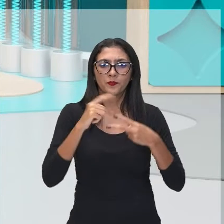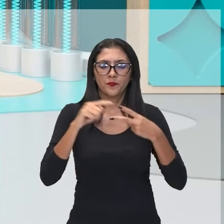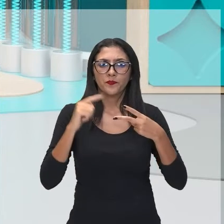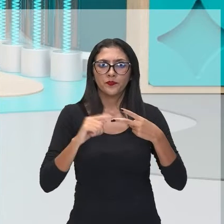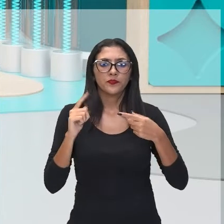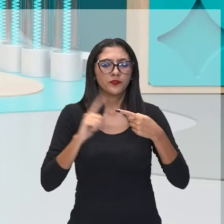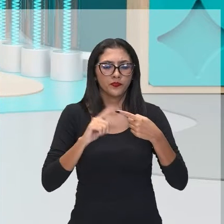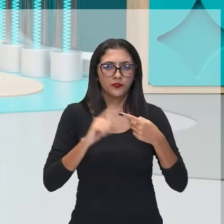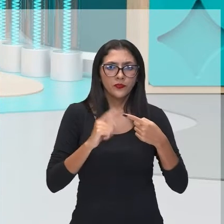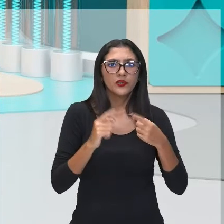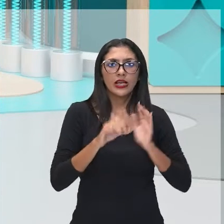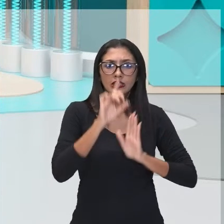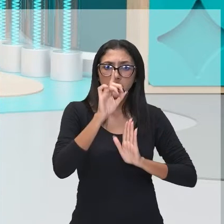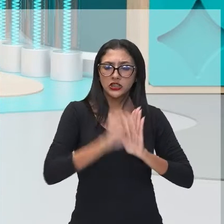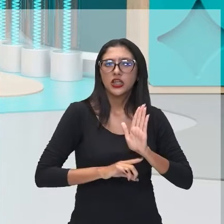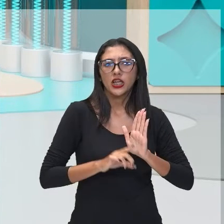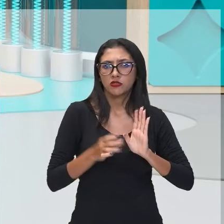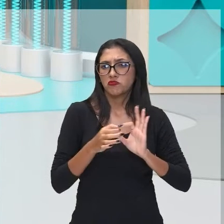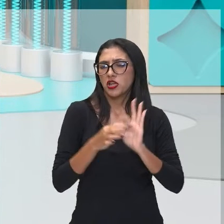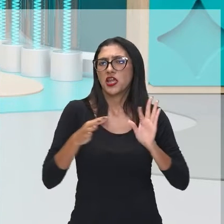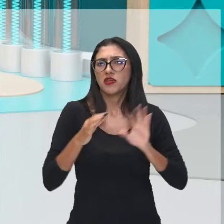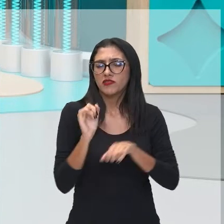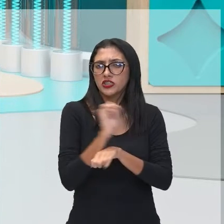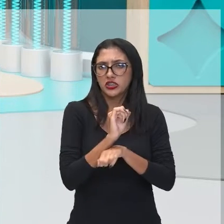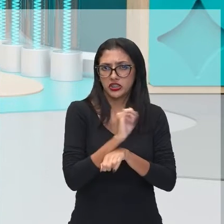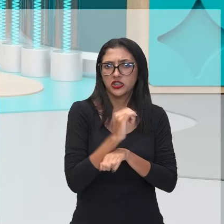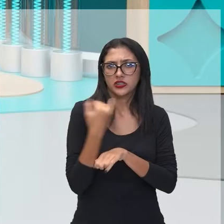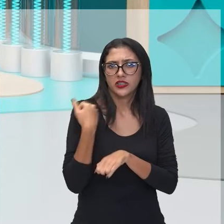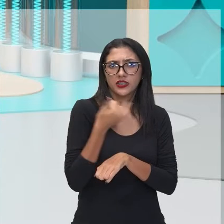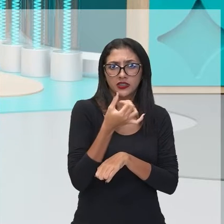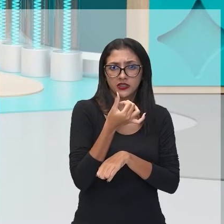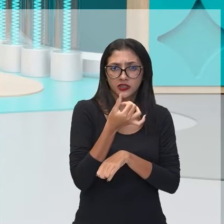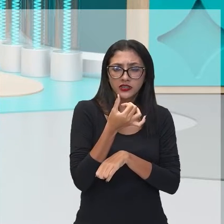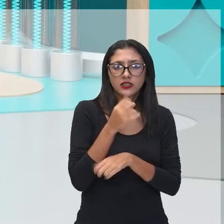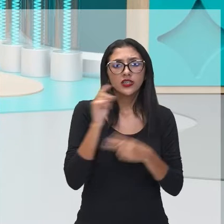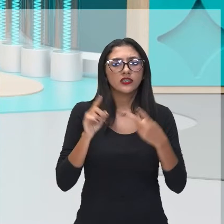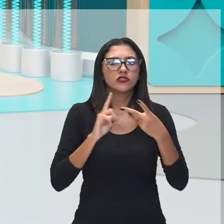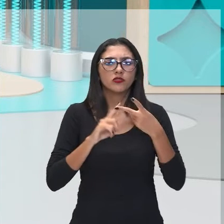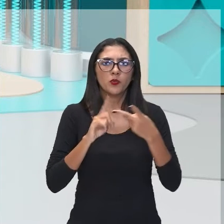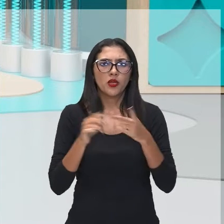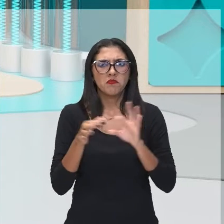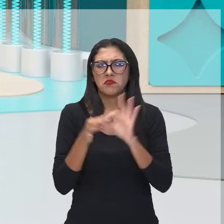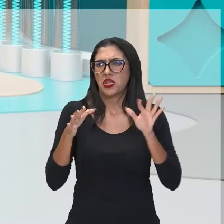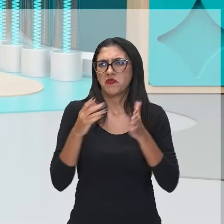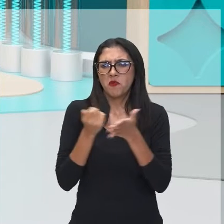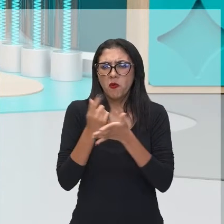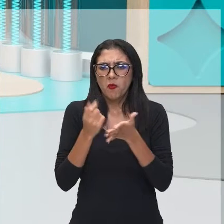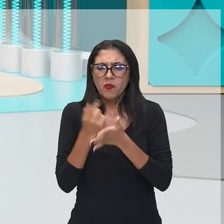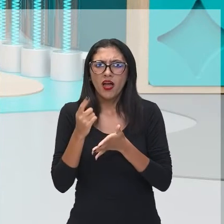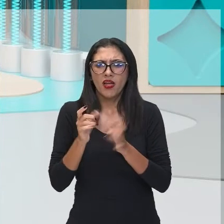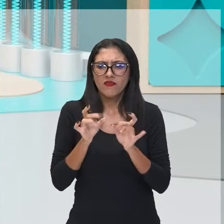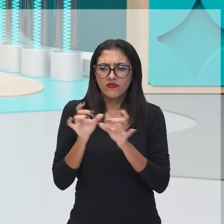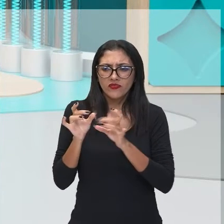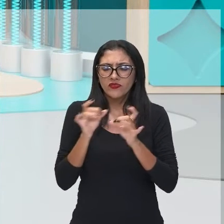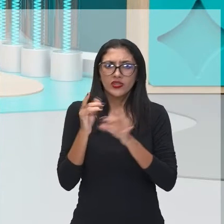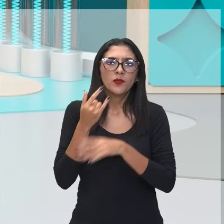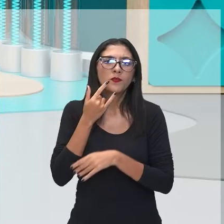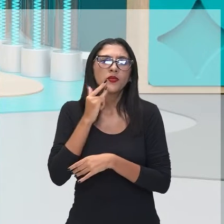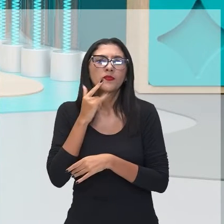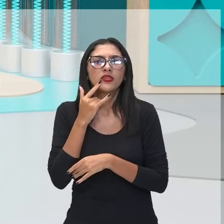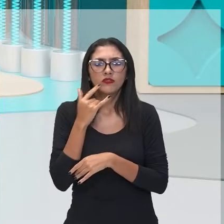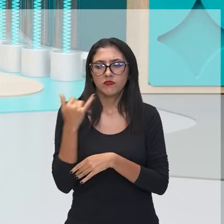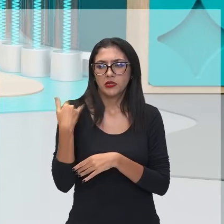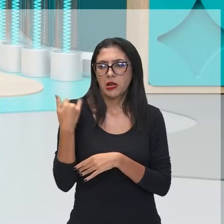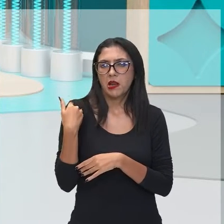direito de dirigir aos 16 anos e a venda de bebidas alcoólicas para adolescentes de 16 e de 17